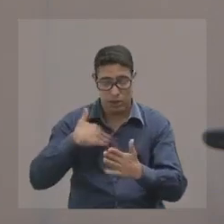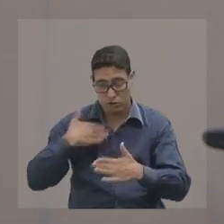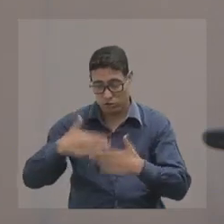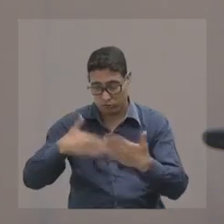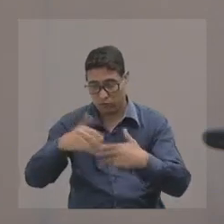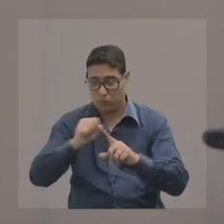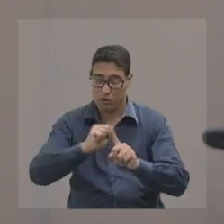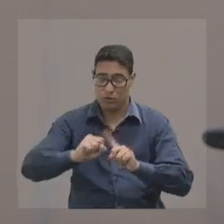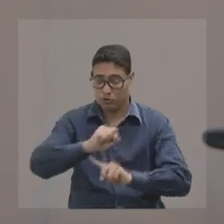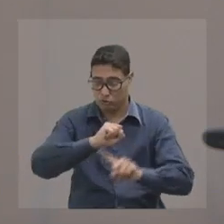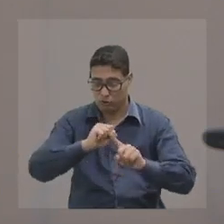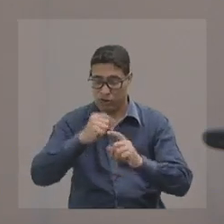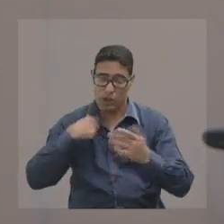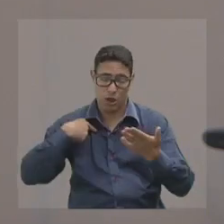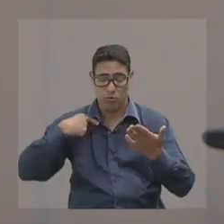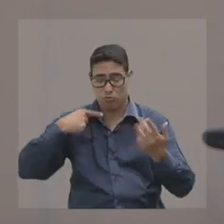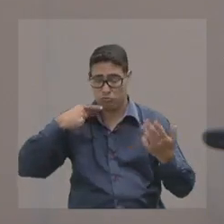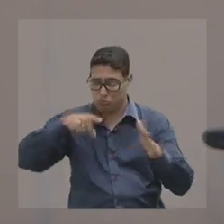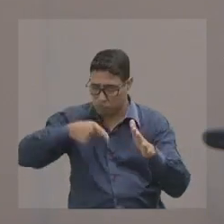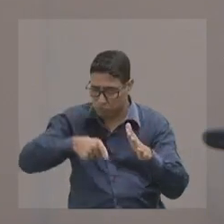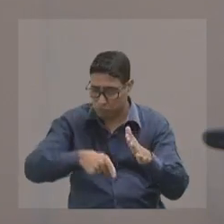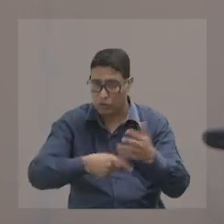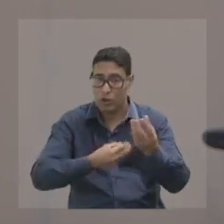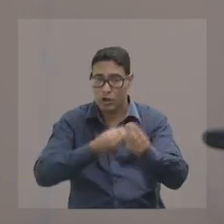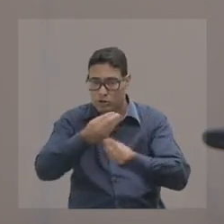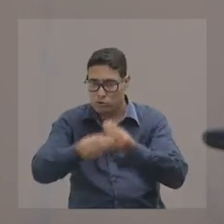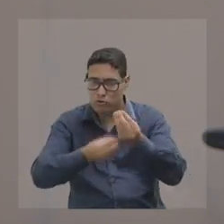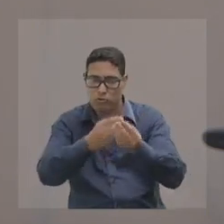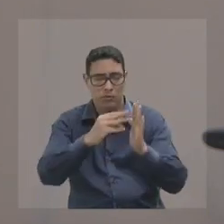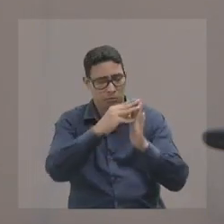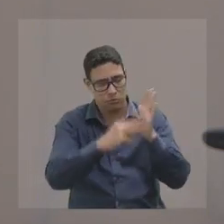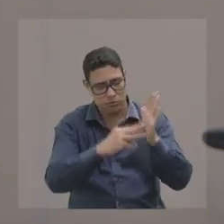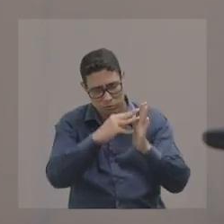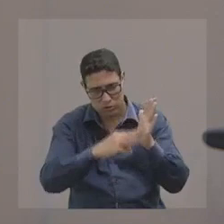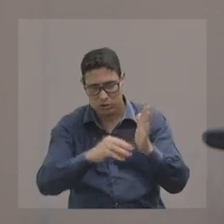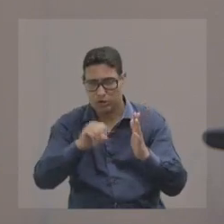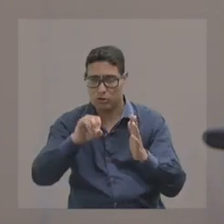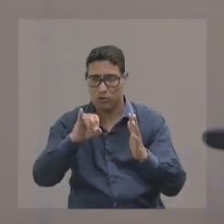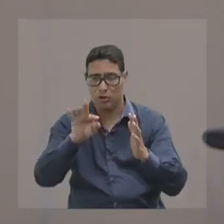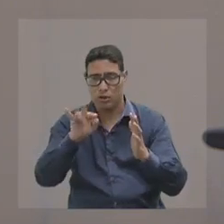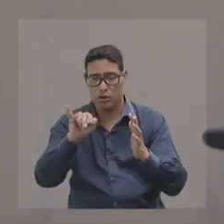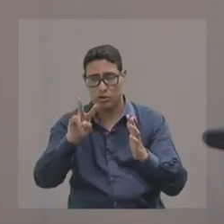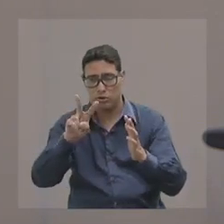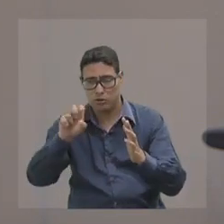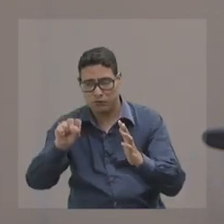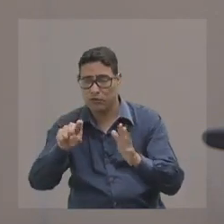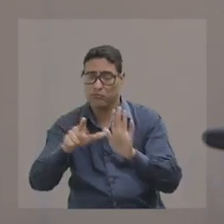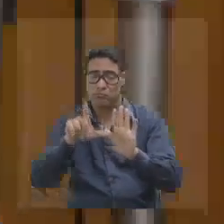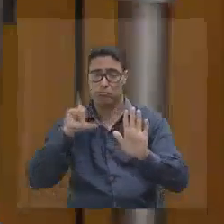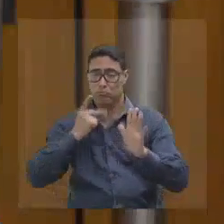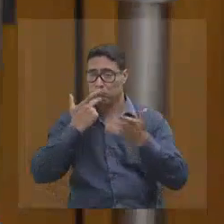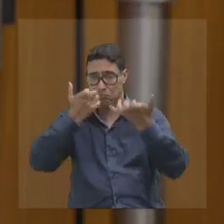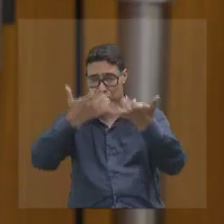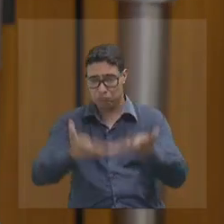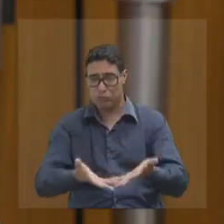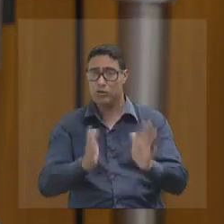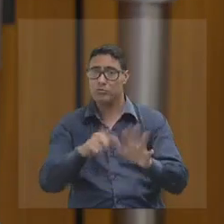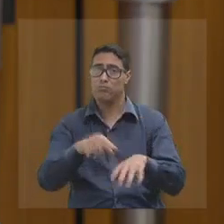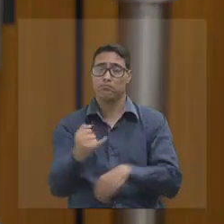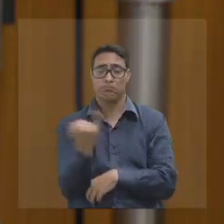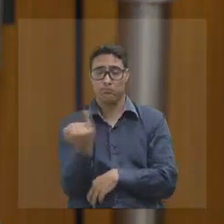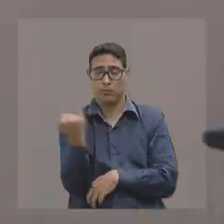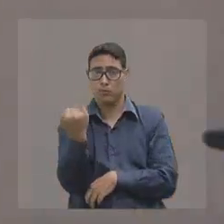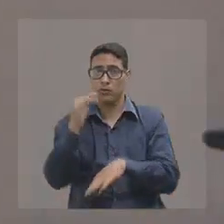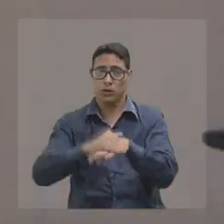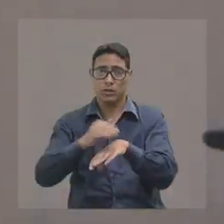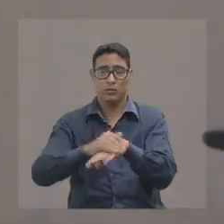aprofundamento sobre a metodologia das oitivas E aí deputada assim um ponto que Eu mencionei até anteriormente mas é importante aqui na